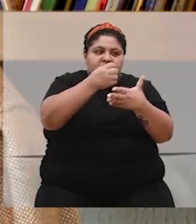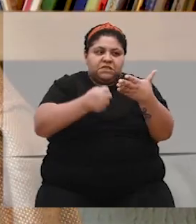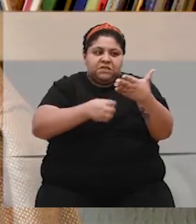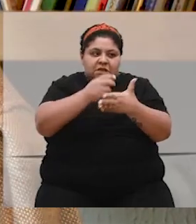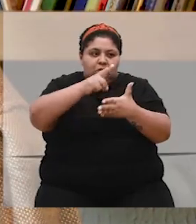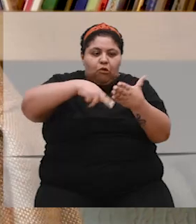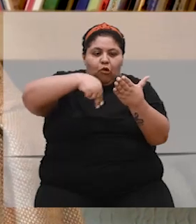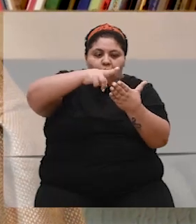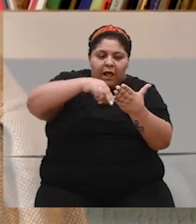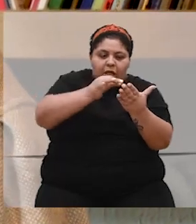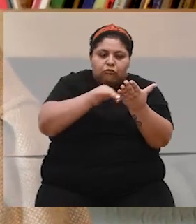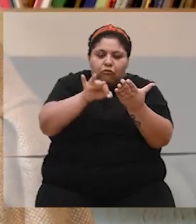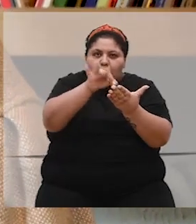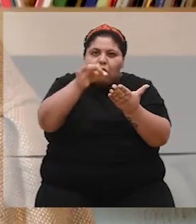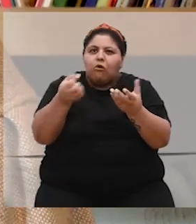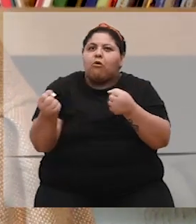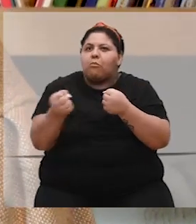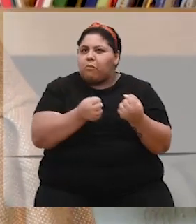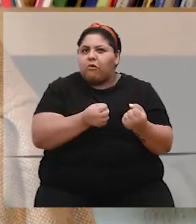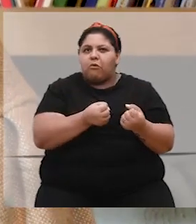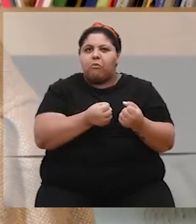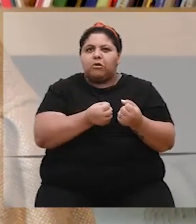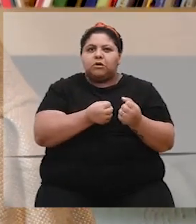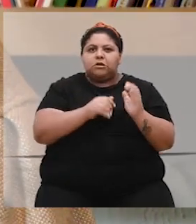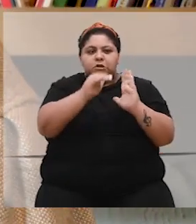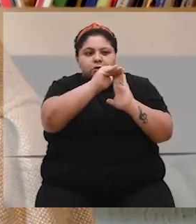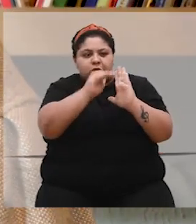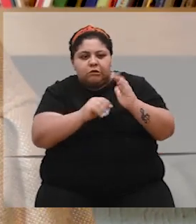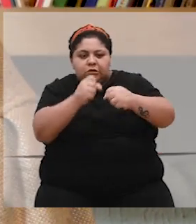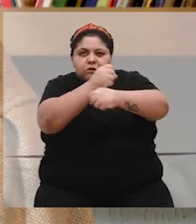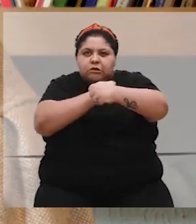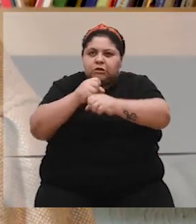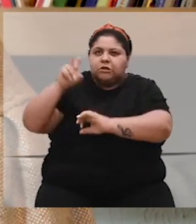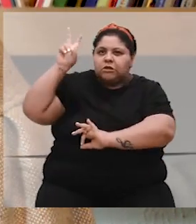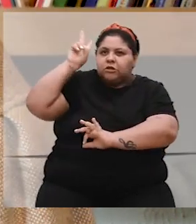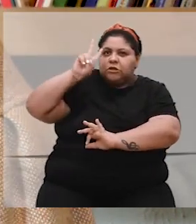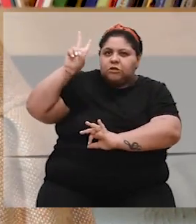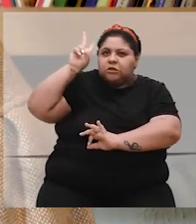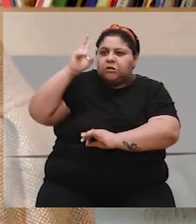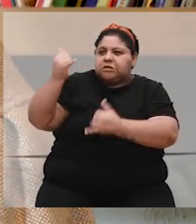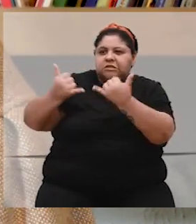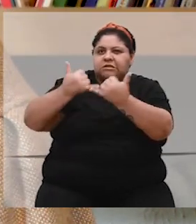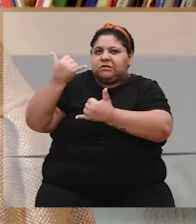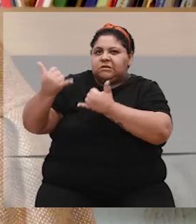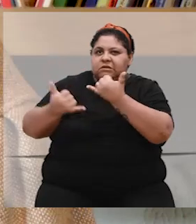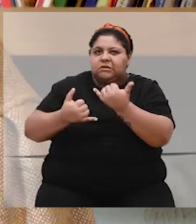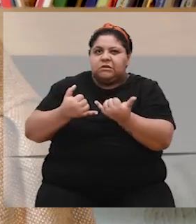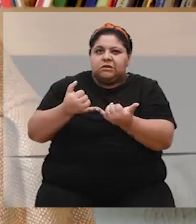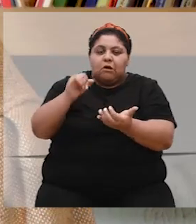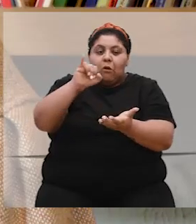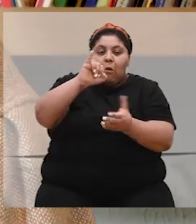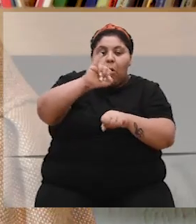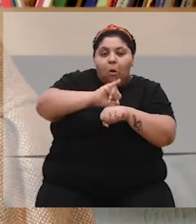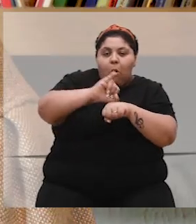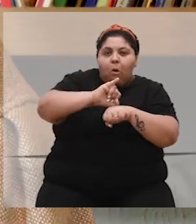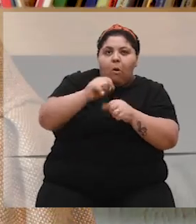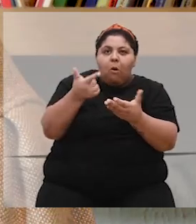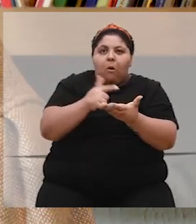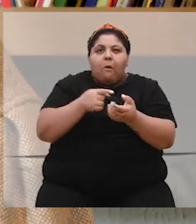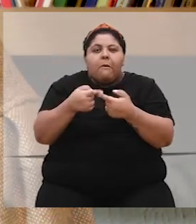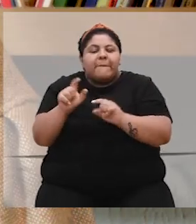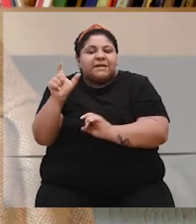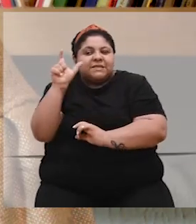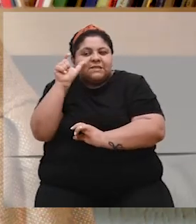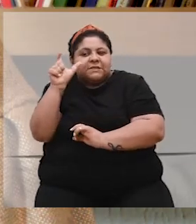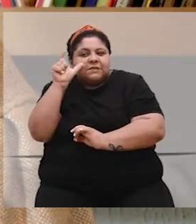ou colado, ou costurado, pode ser de receita, pode ser livro de história, pode ser livro didático, objeto livro é objeto, mas a gente